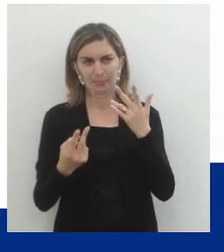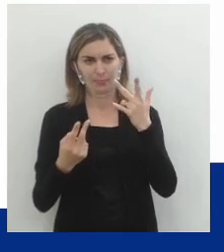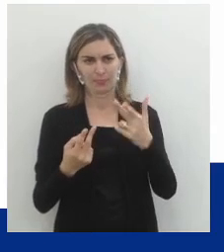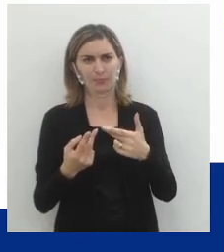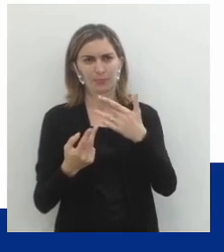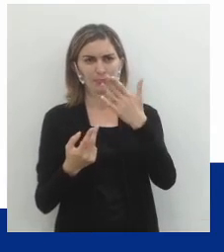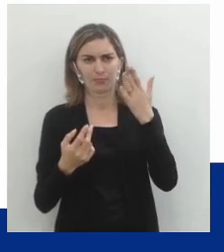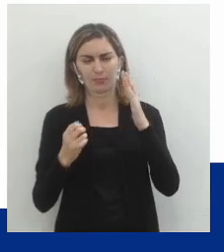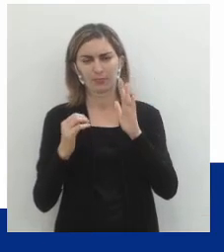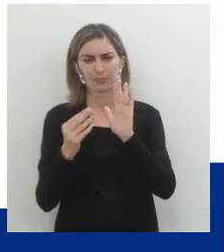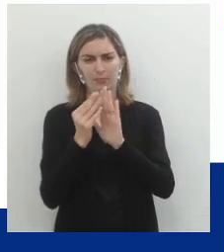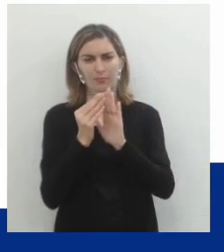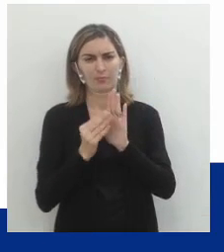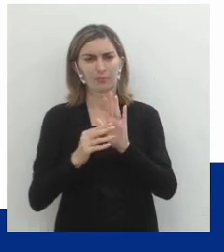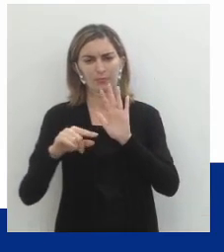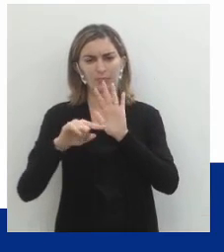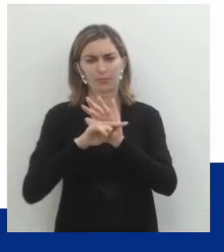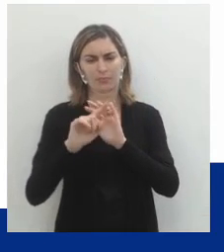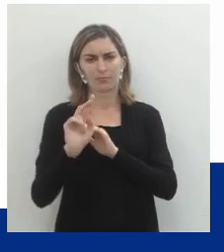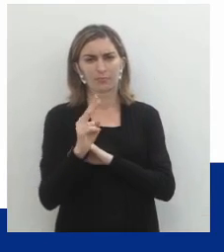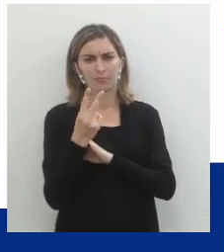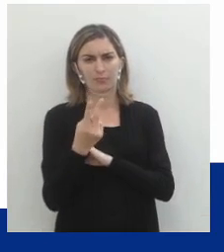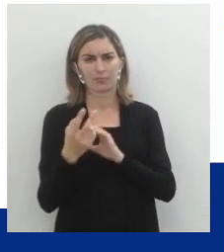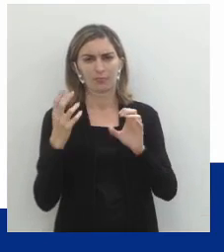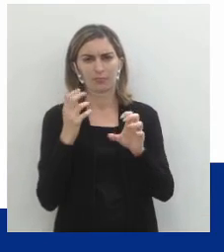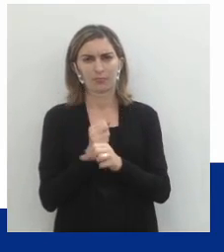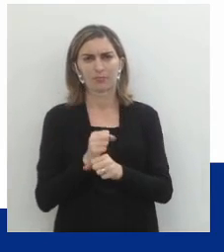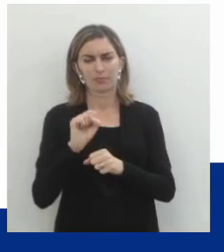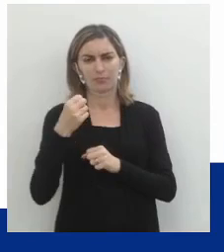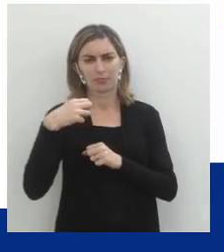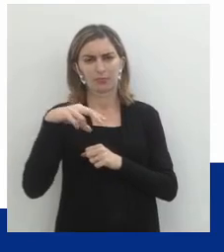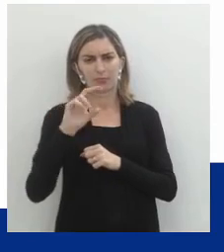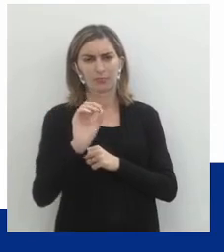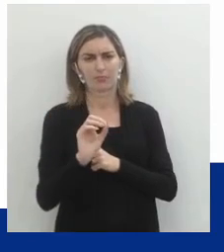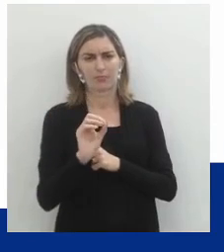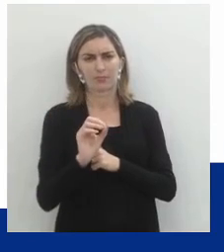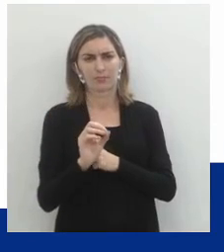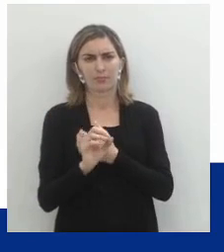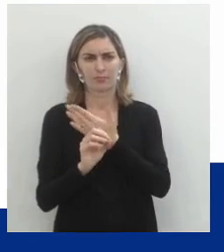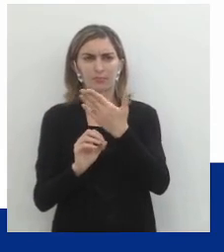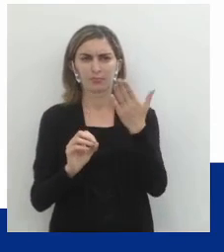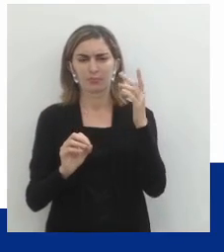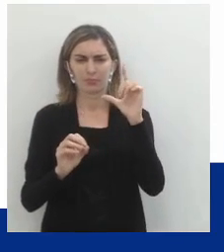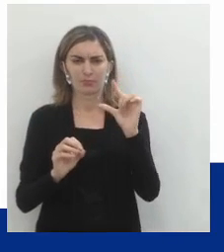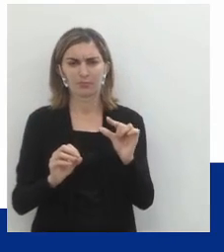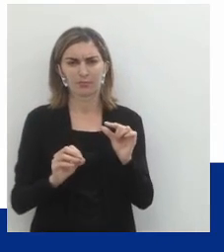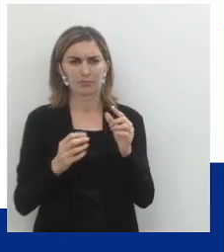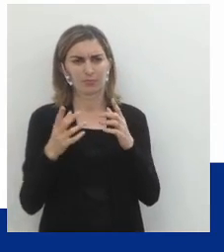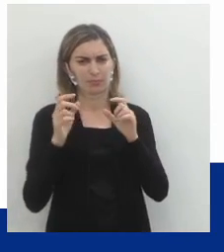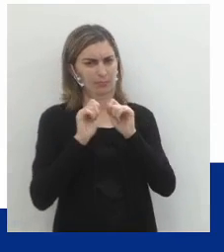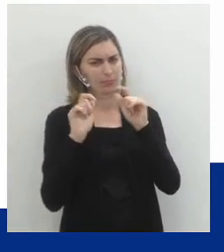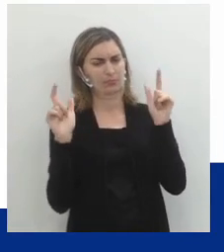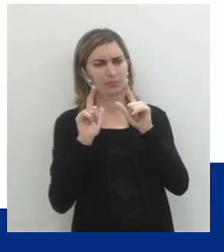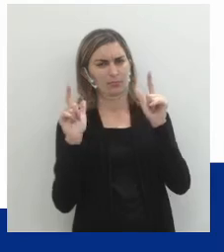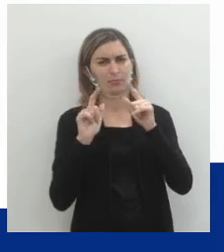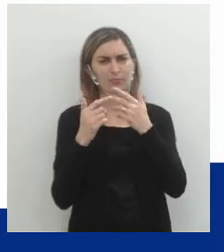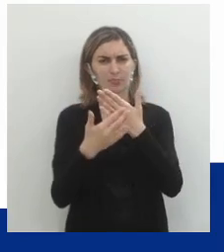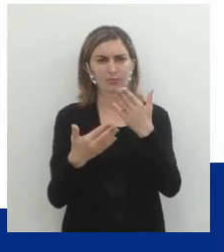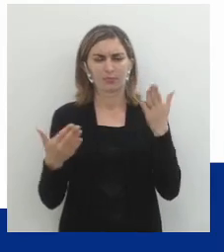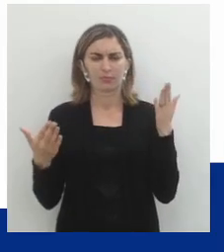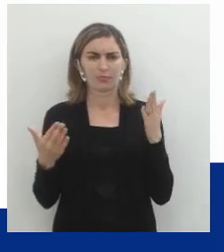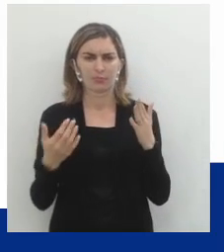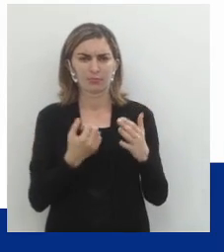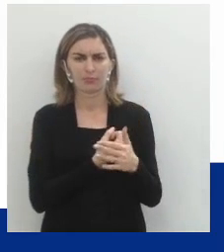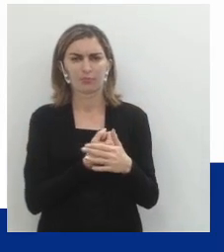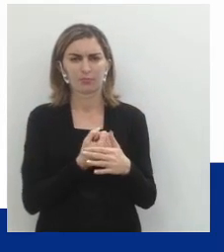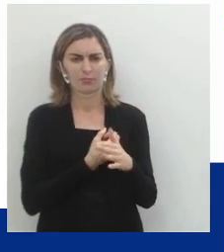jeito que se eu colocasse aqui um menos 2 somado com o seno, eu faria um deslocamento para menos. Então, fica ligado nessa ideia do